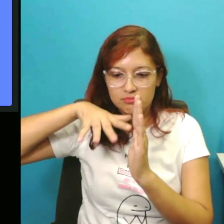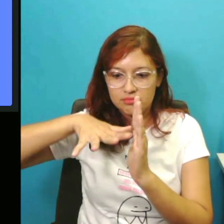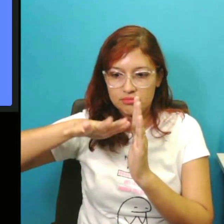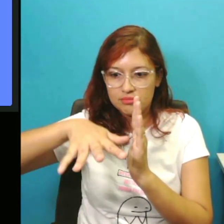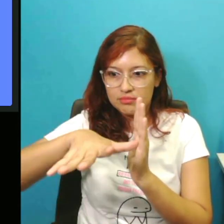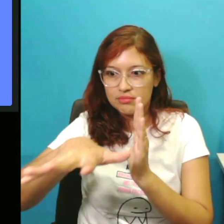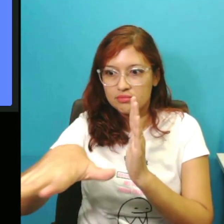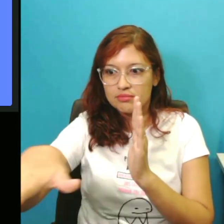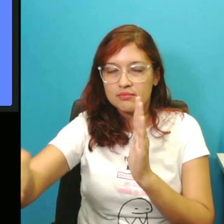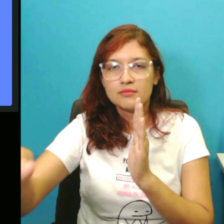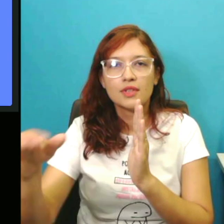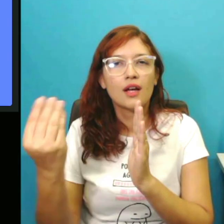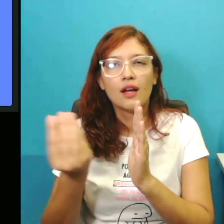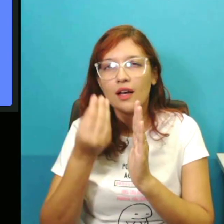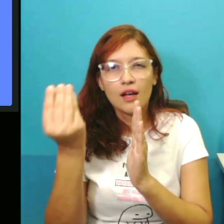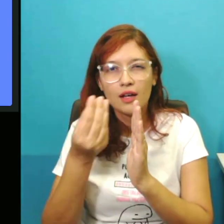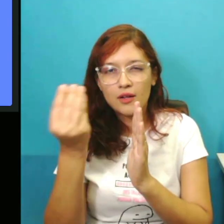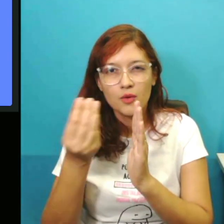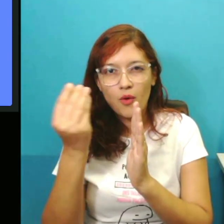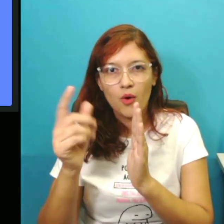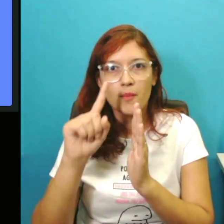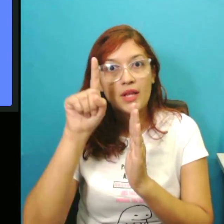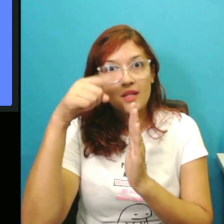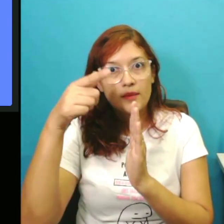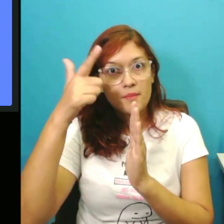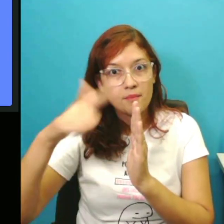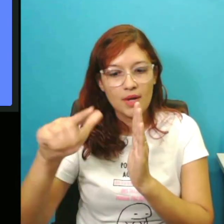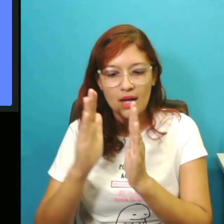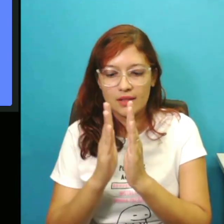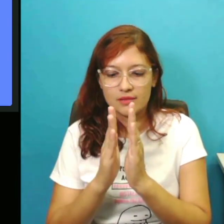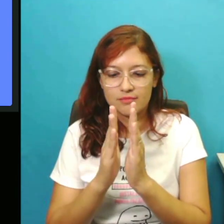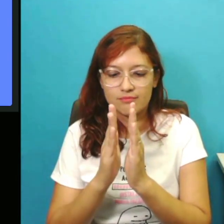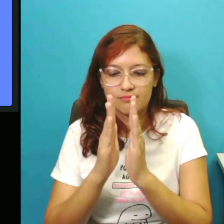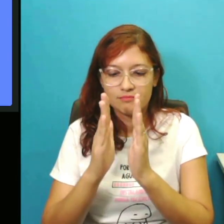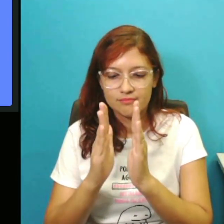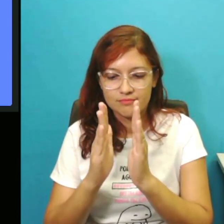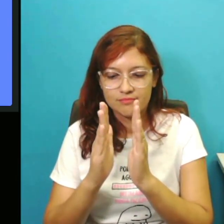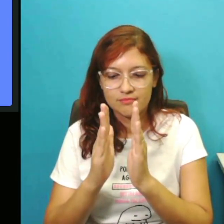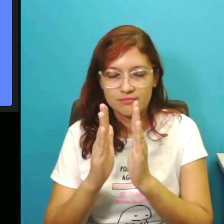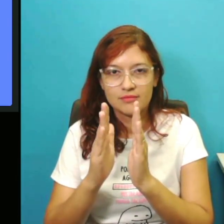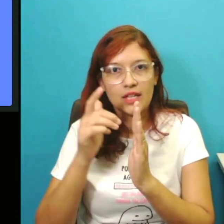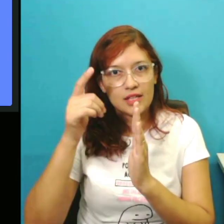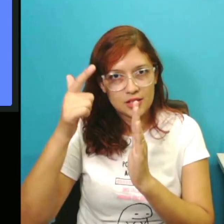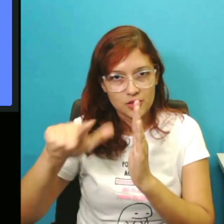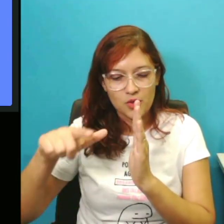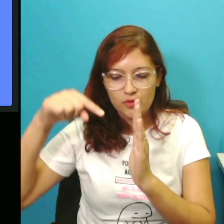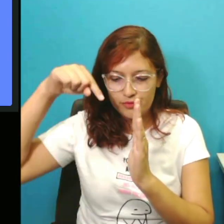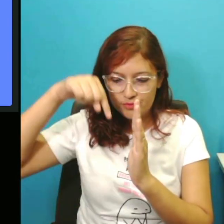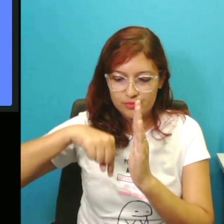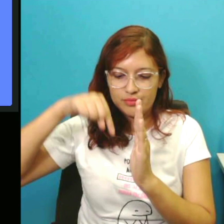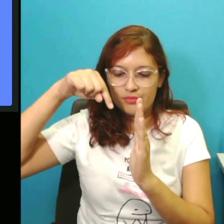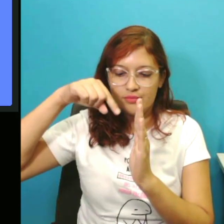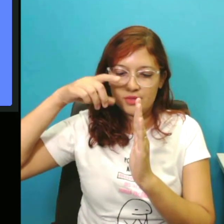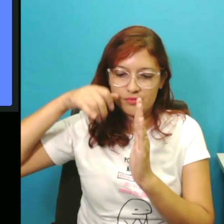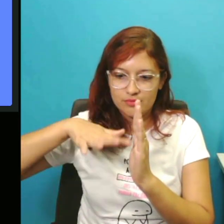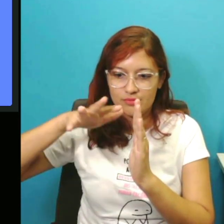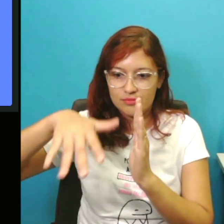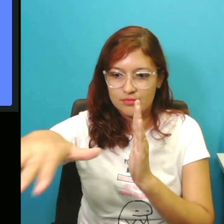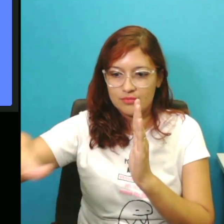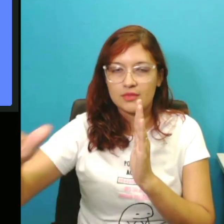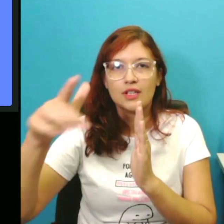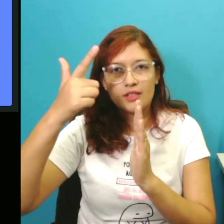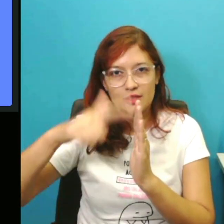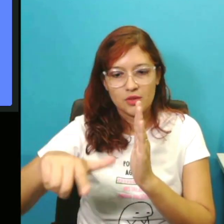lanterna continuando ligada, para observar a onda, como é que ela reage, e depois vai